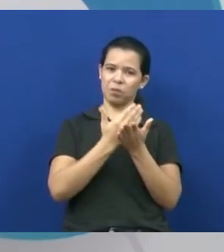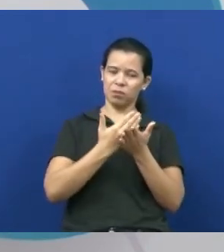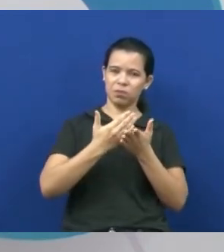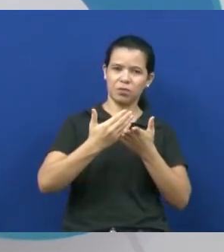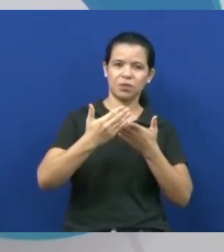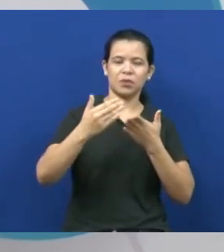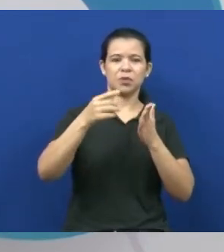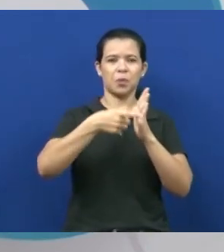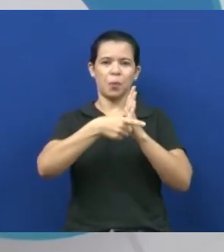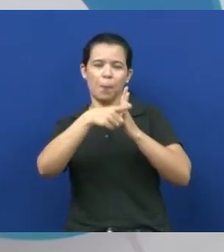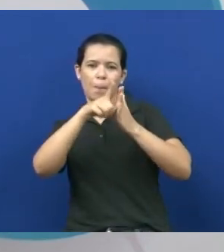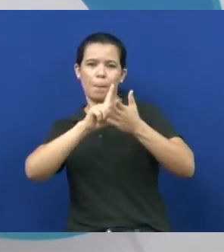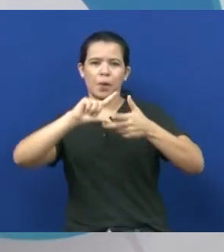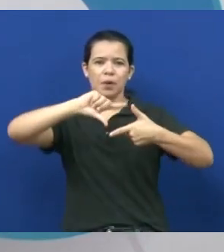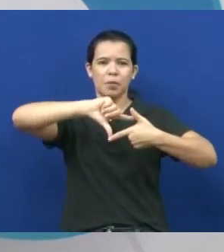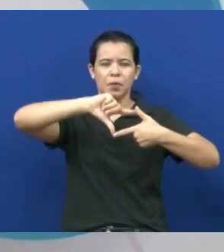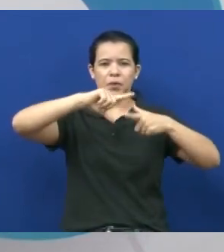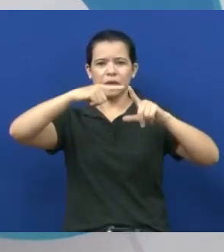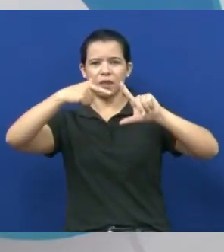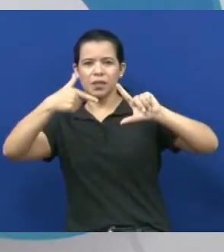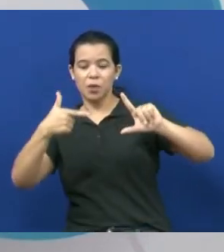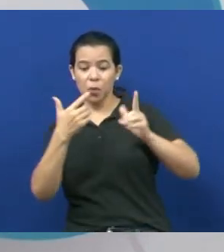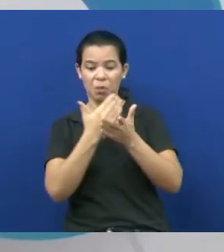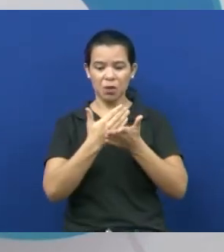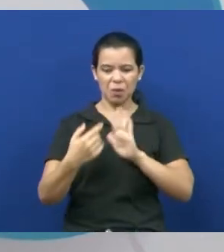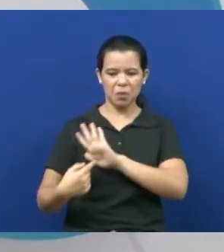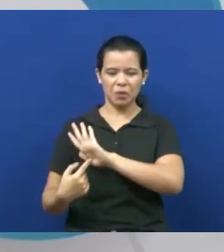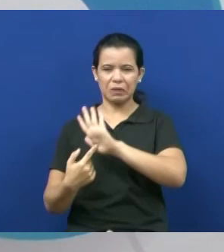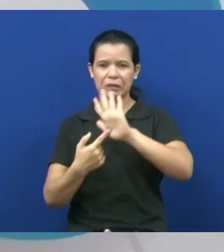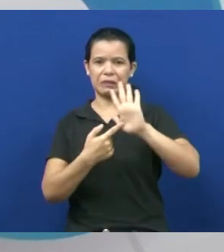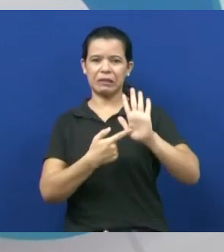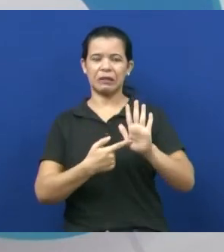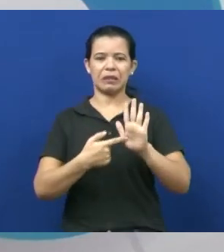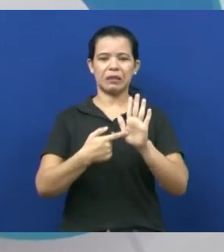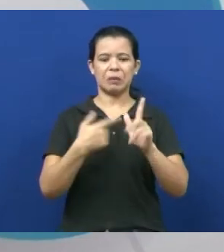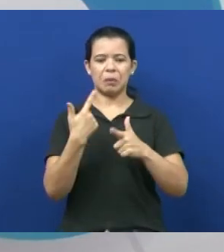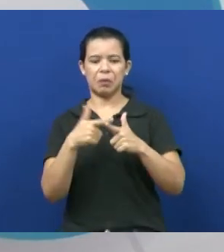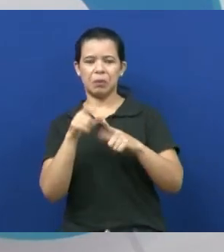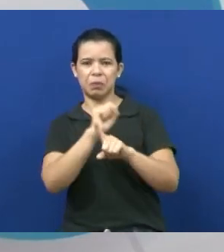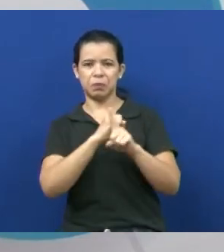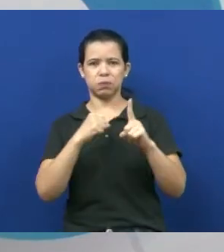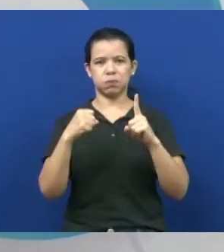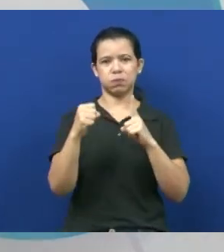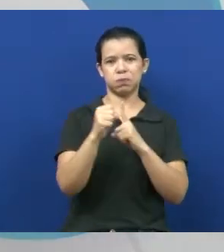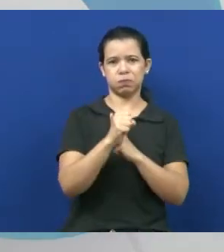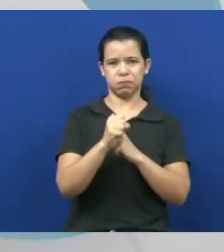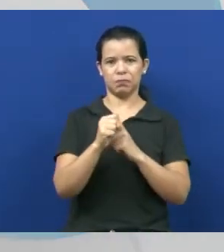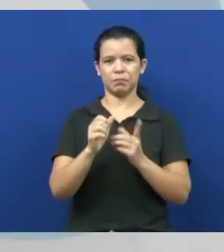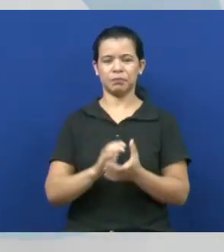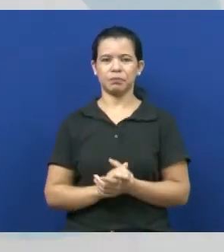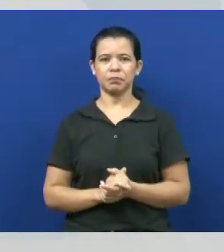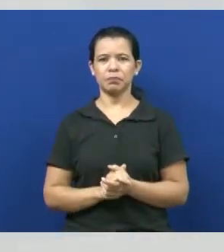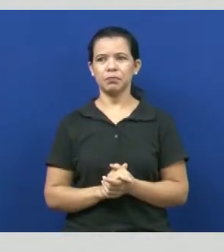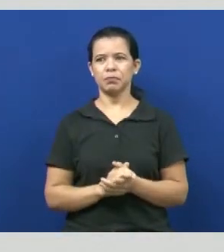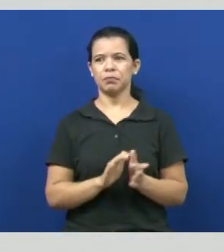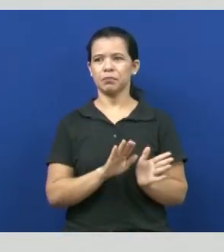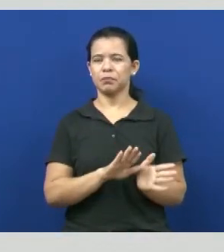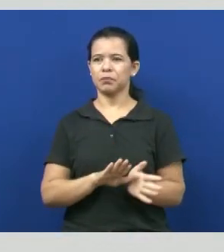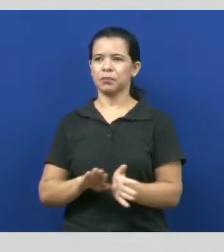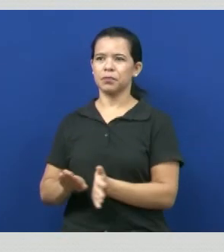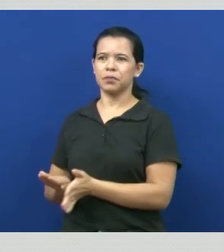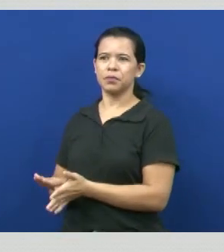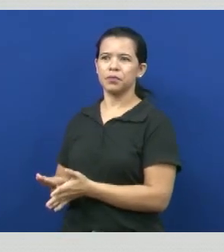trazendo, conflitando com isso que estava acontecendo. Então, vamos seguir para o próximo slide. Pré-modernismo e o